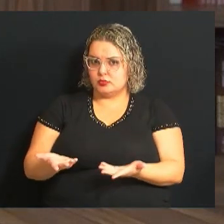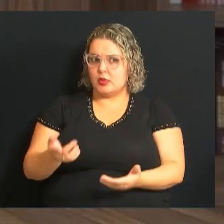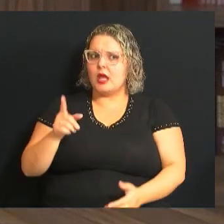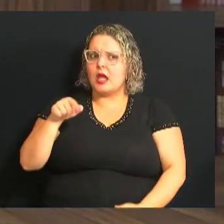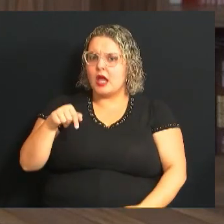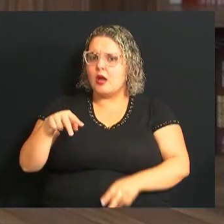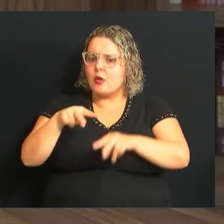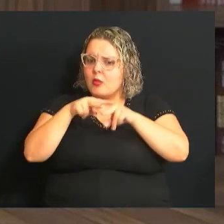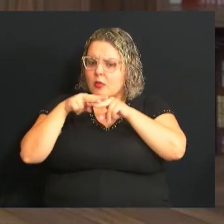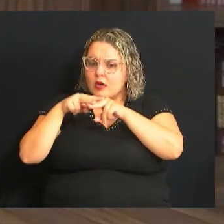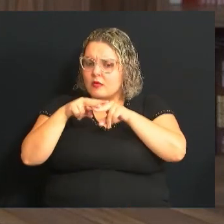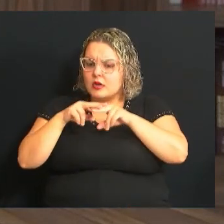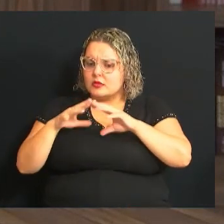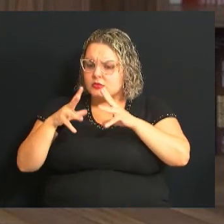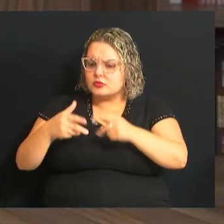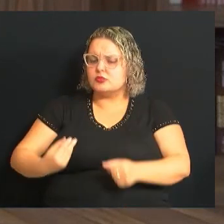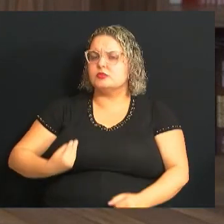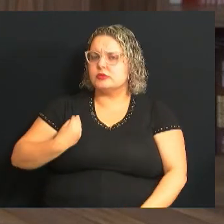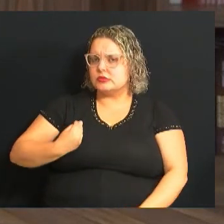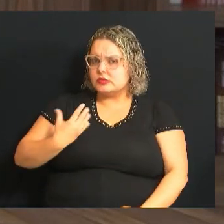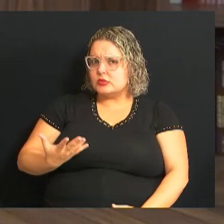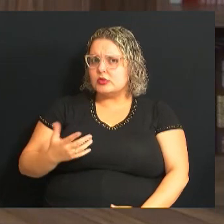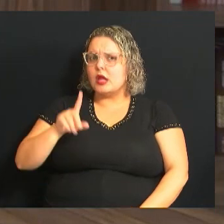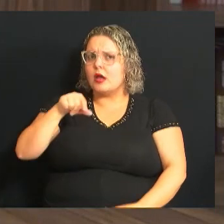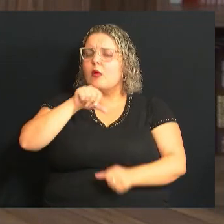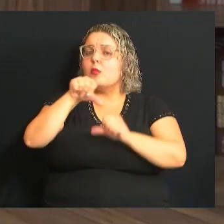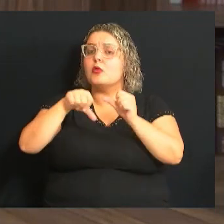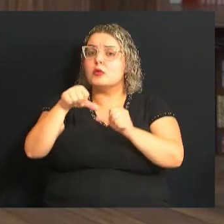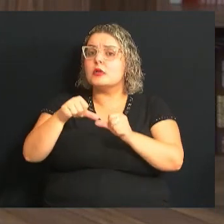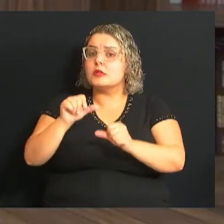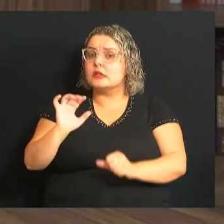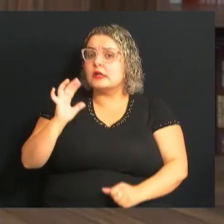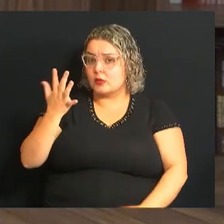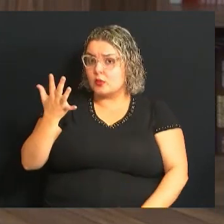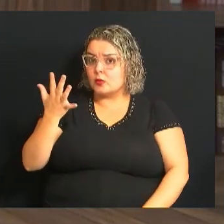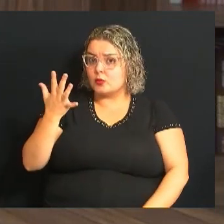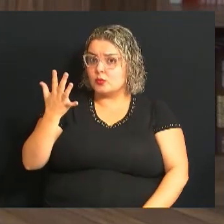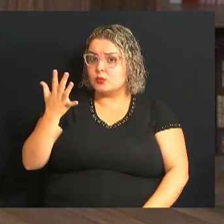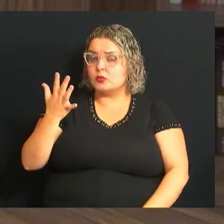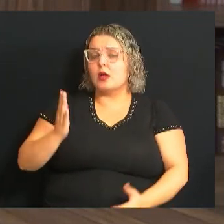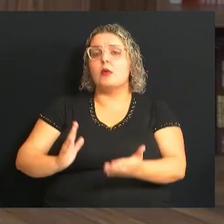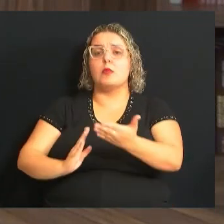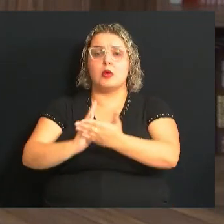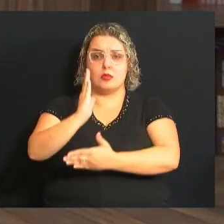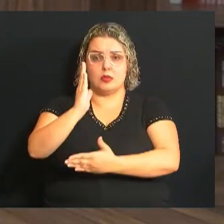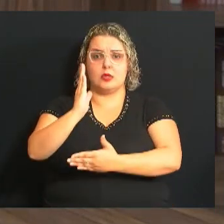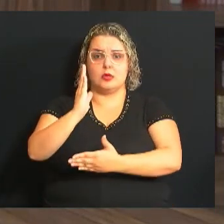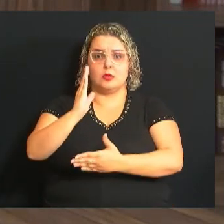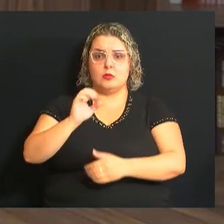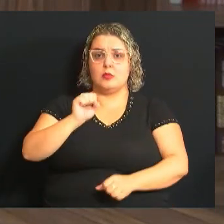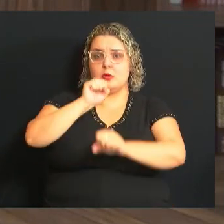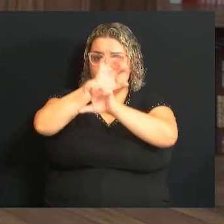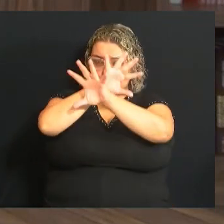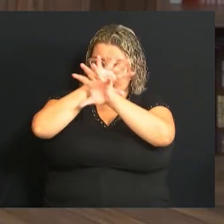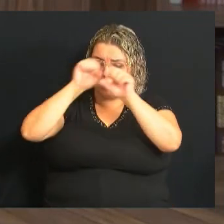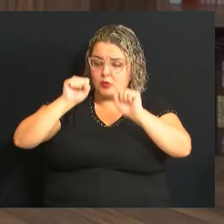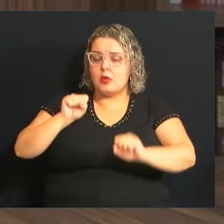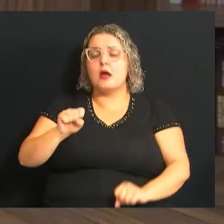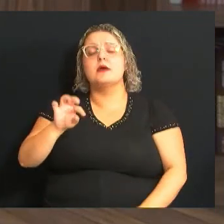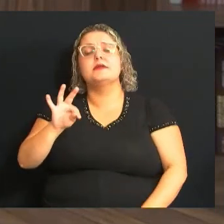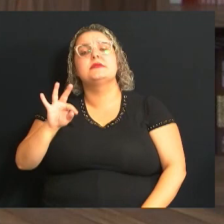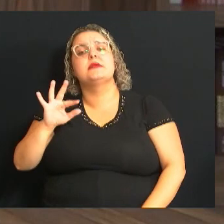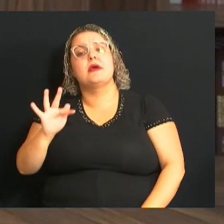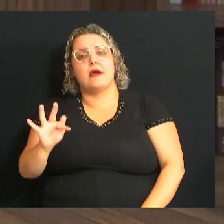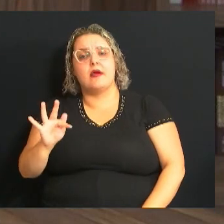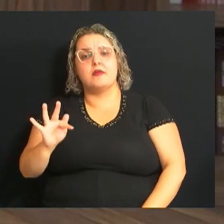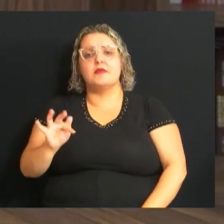revisão da vida toda. É uma mudança que ocorreu aí, aprovada pelo Supremo Tribunal Federal. E